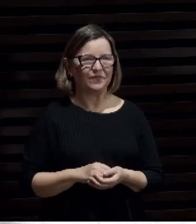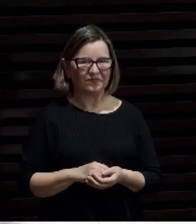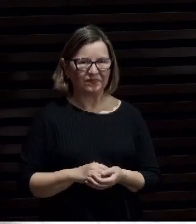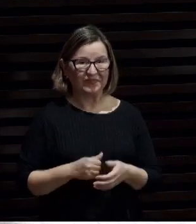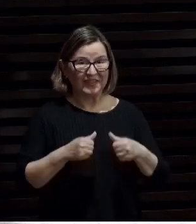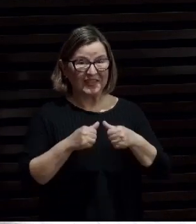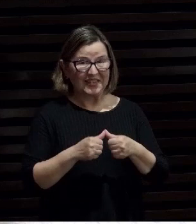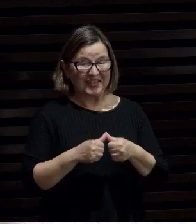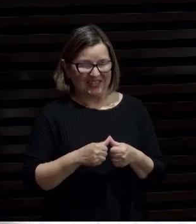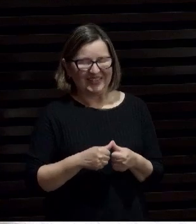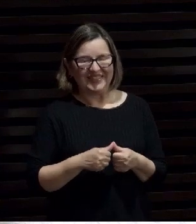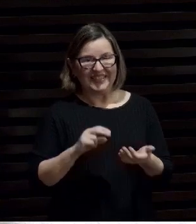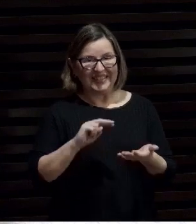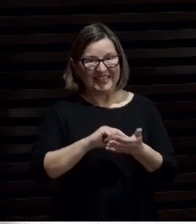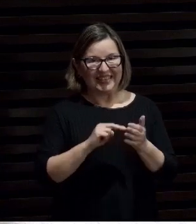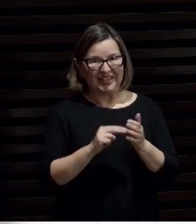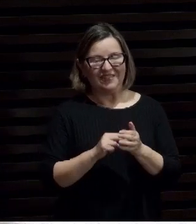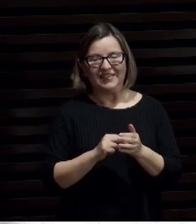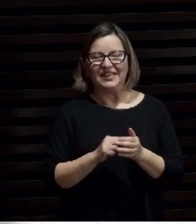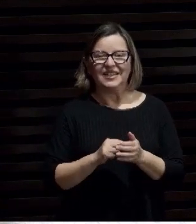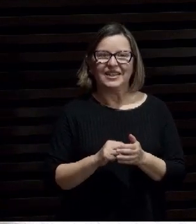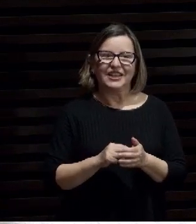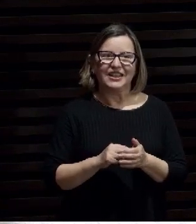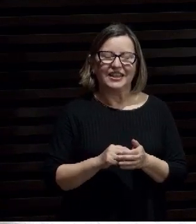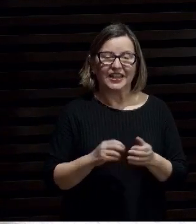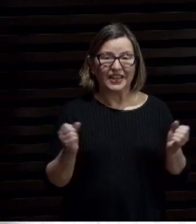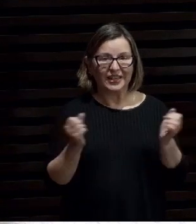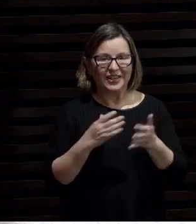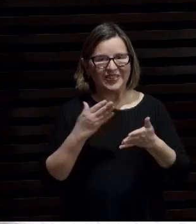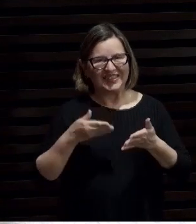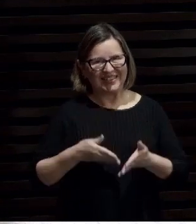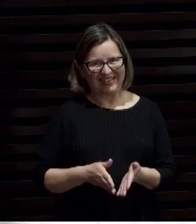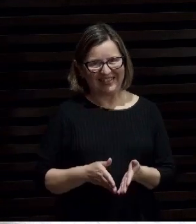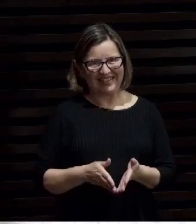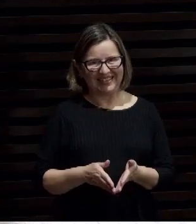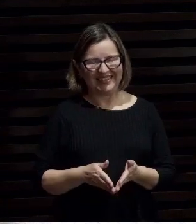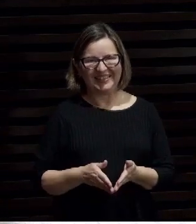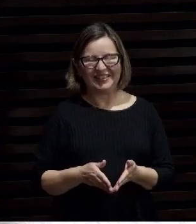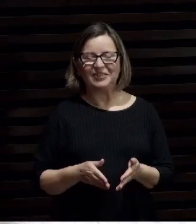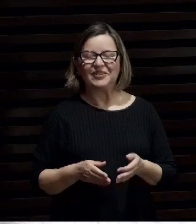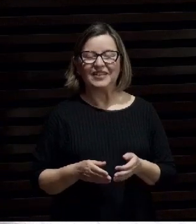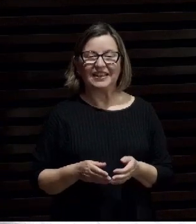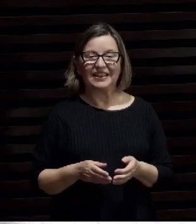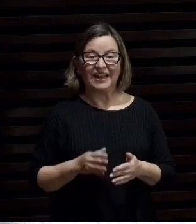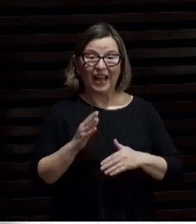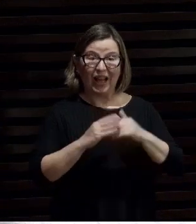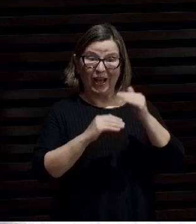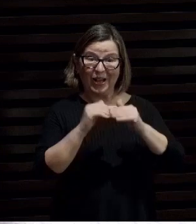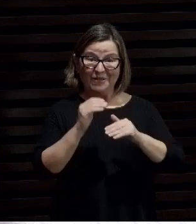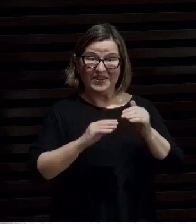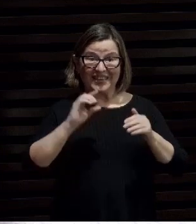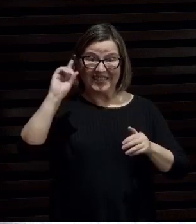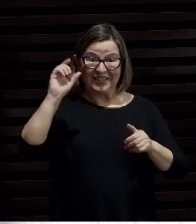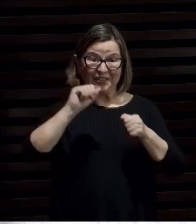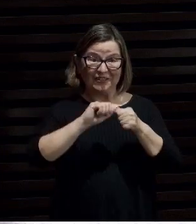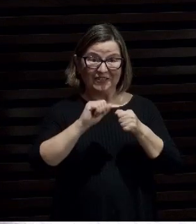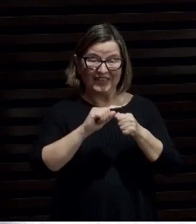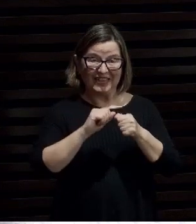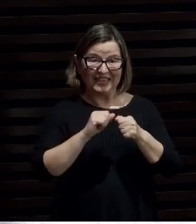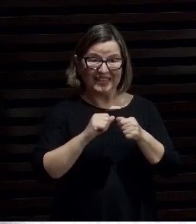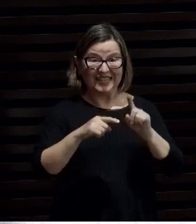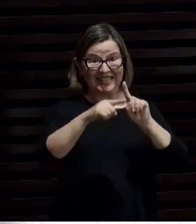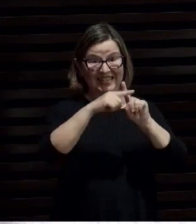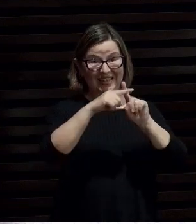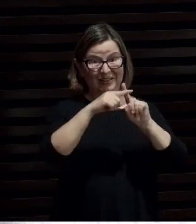Isso é regeneração. Isso é o novo nascimento. É uma obra que Deus fez na cruz de Cristo. Ele precisava